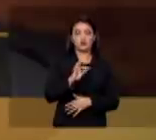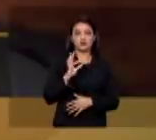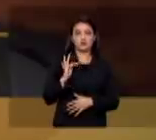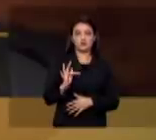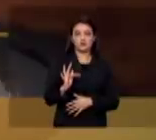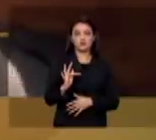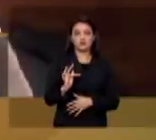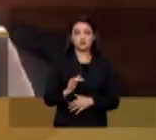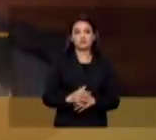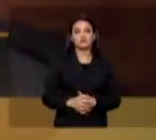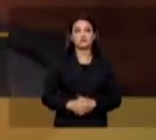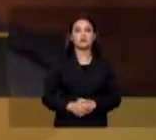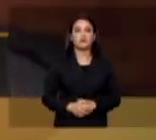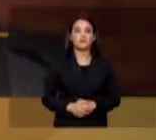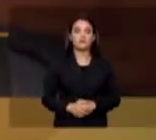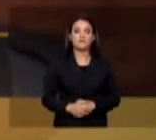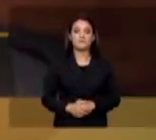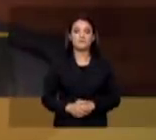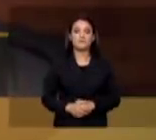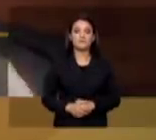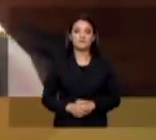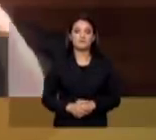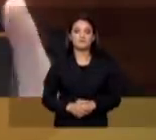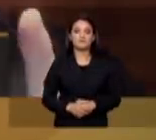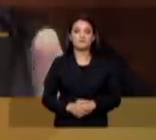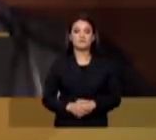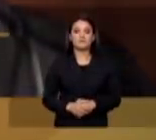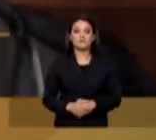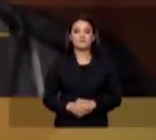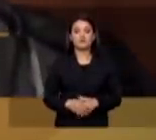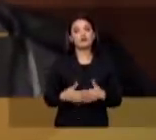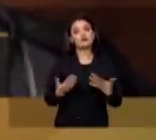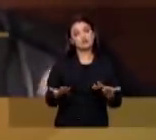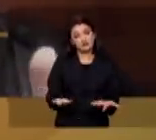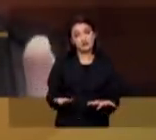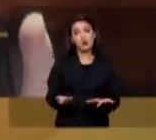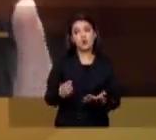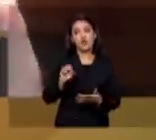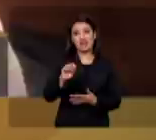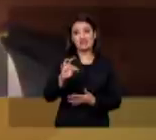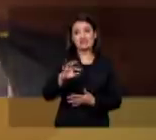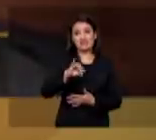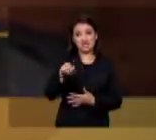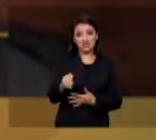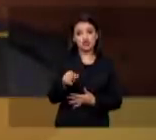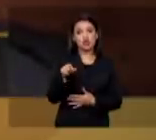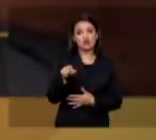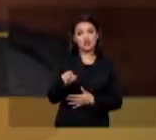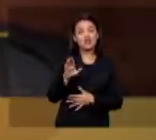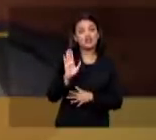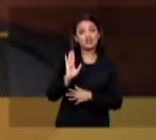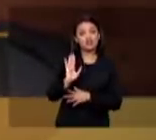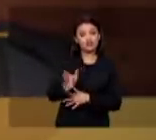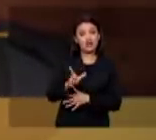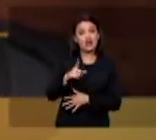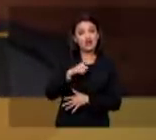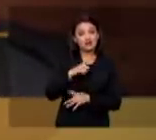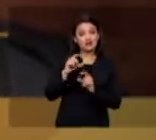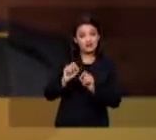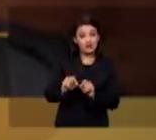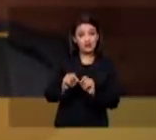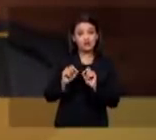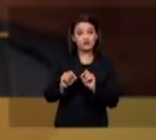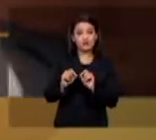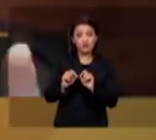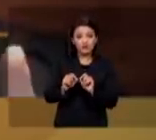Federal. Contudo, embora lá no STJ tenha havido reunião